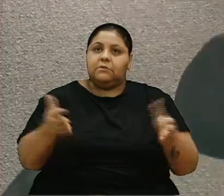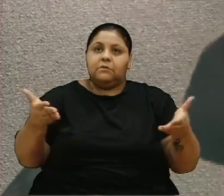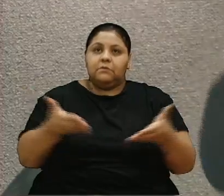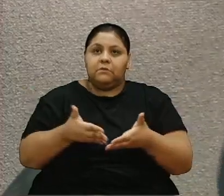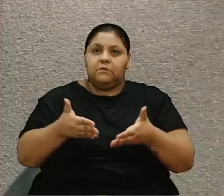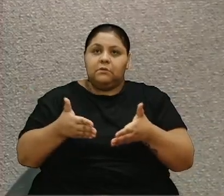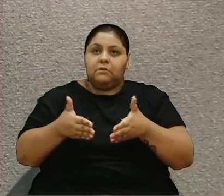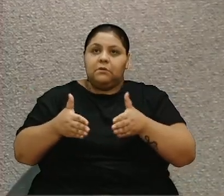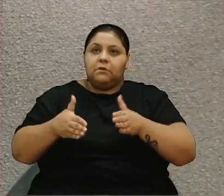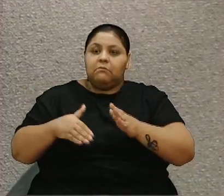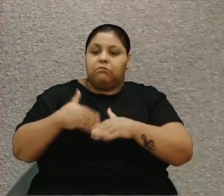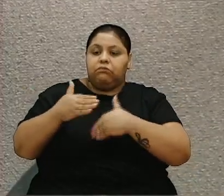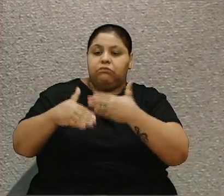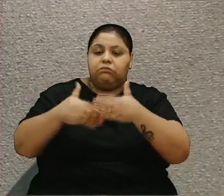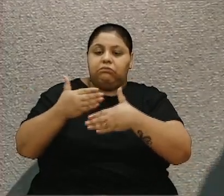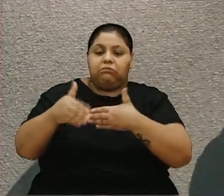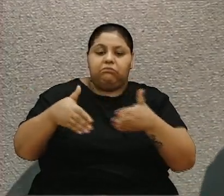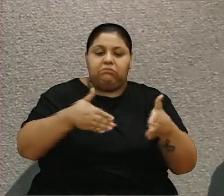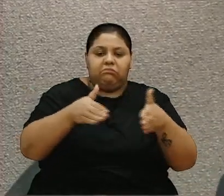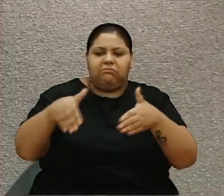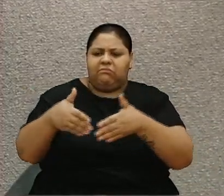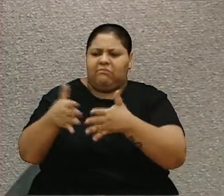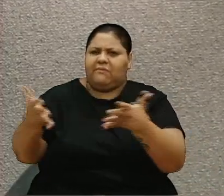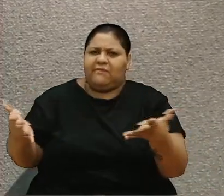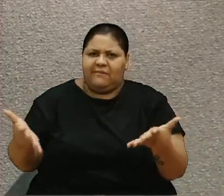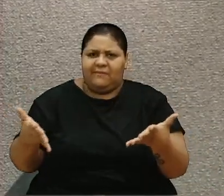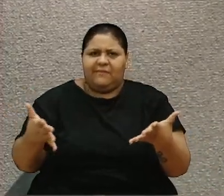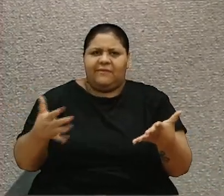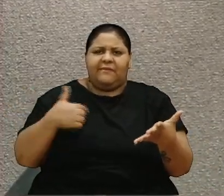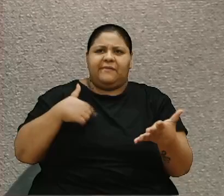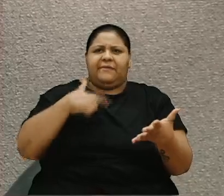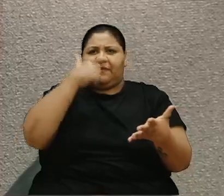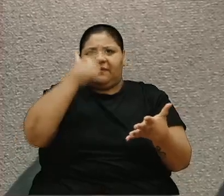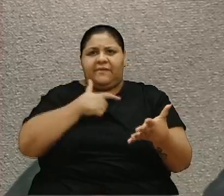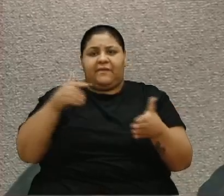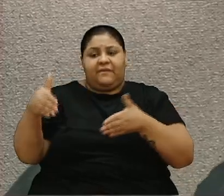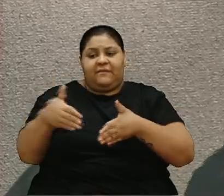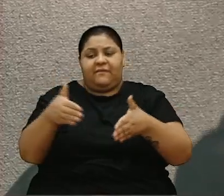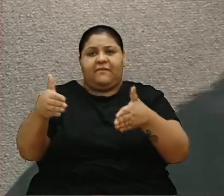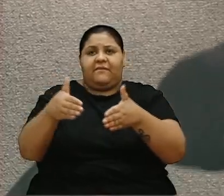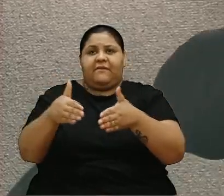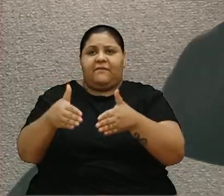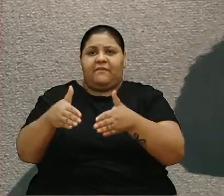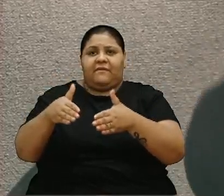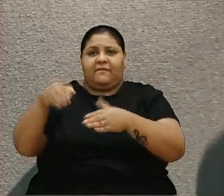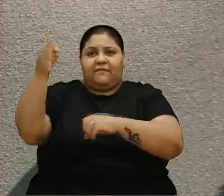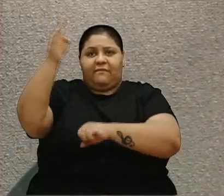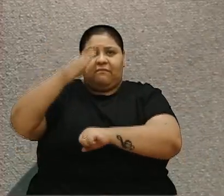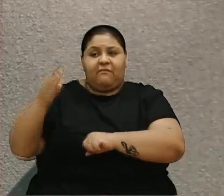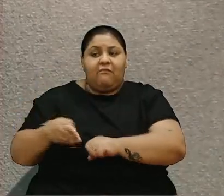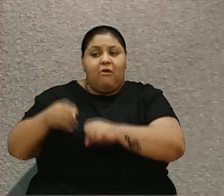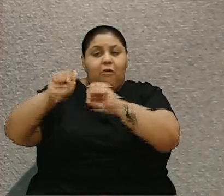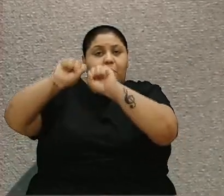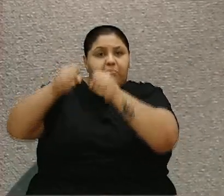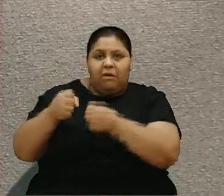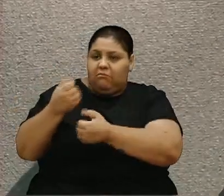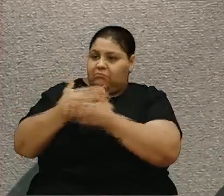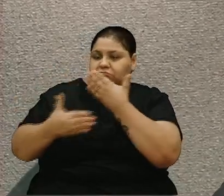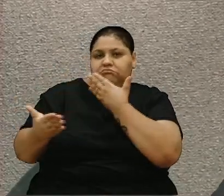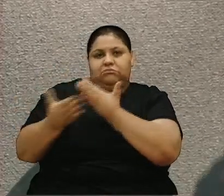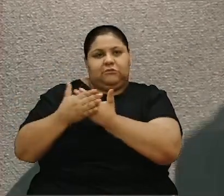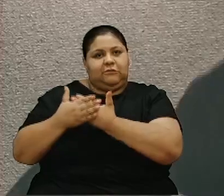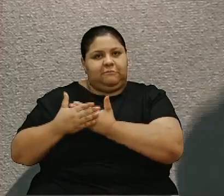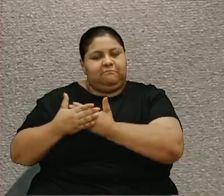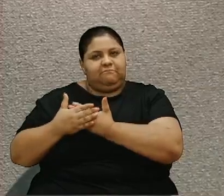andando para qualquer caminho. E, ao que tudo parece, o caminho é levar o Brasil à destruição total.